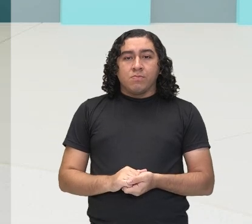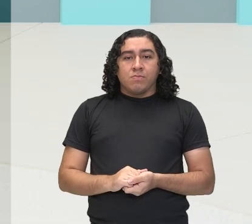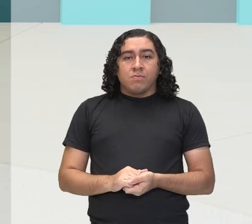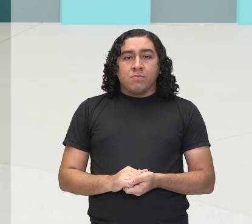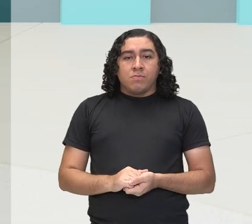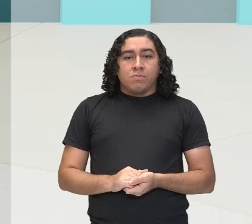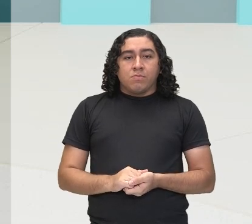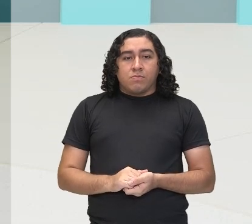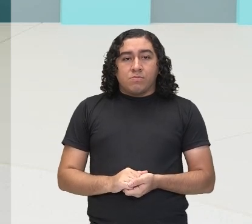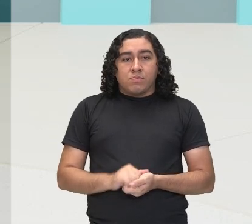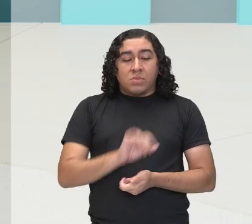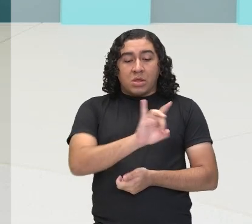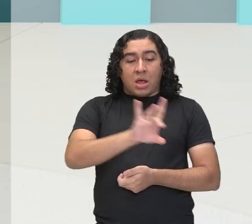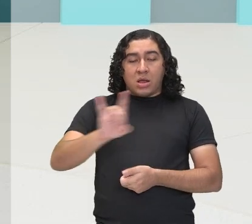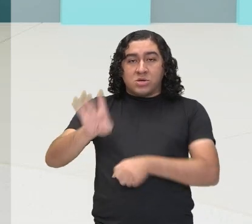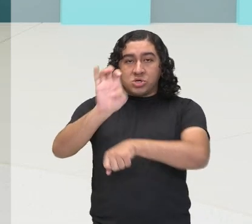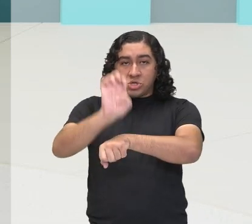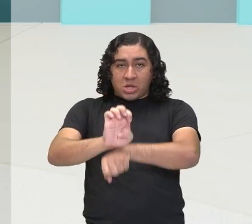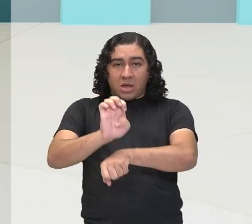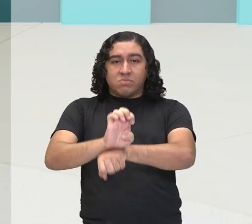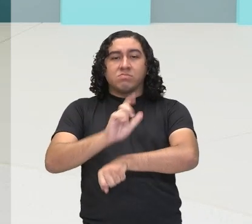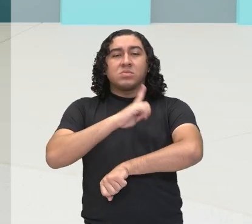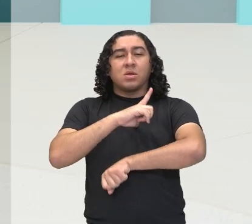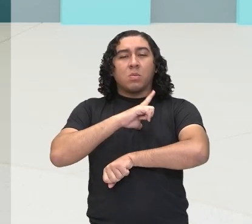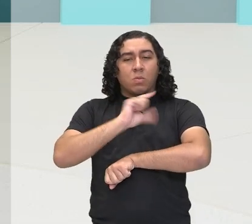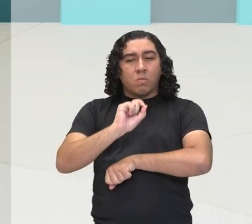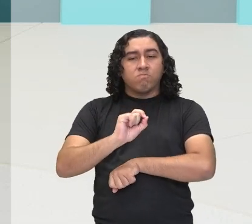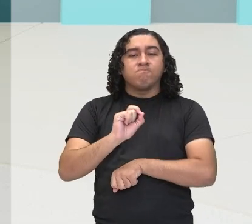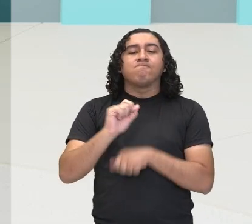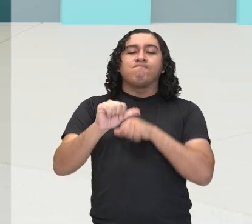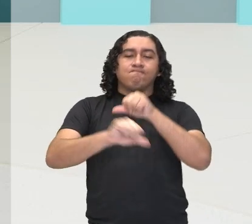Cada estado, ele vai se